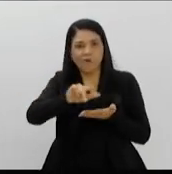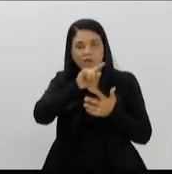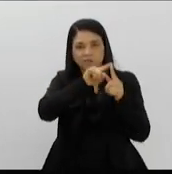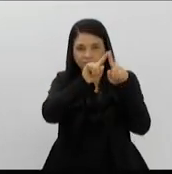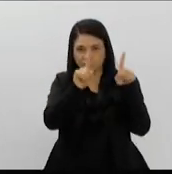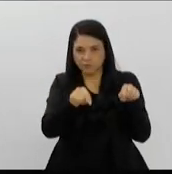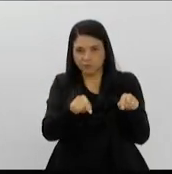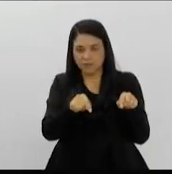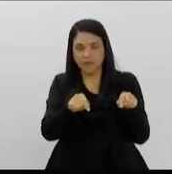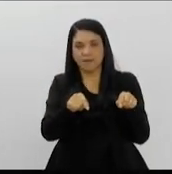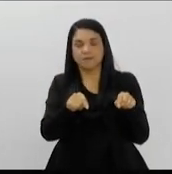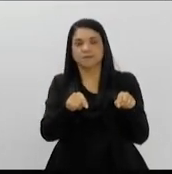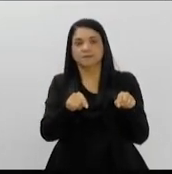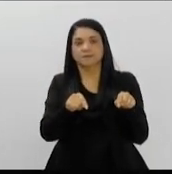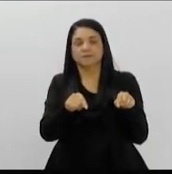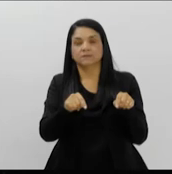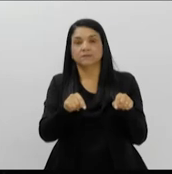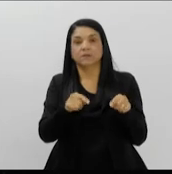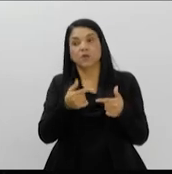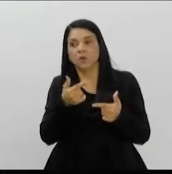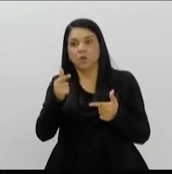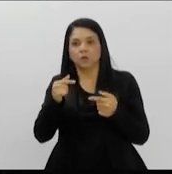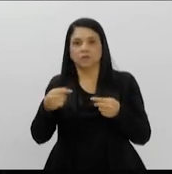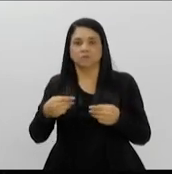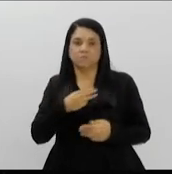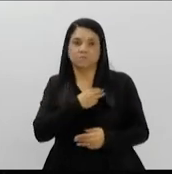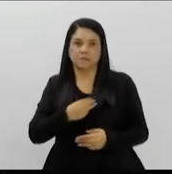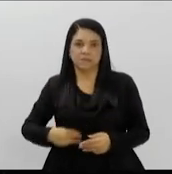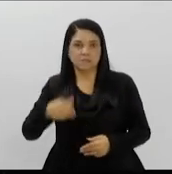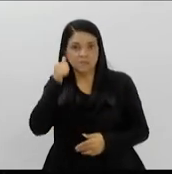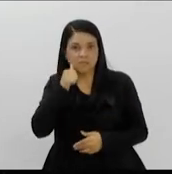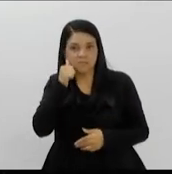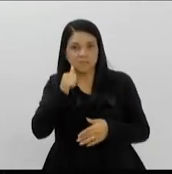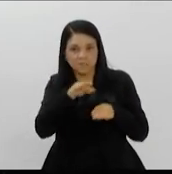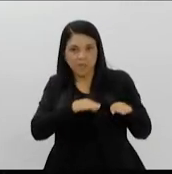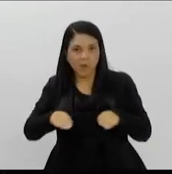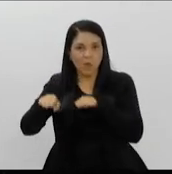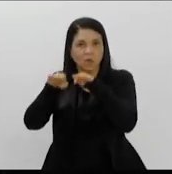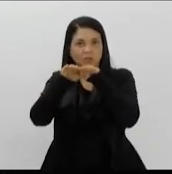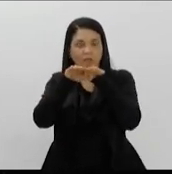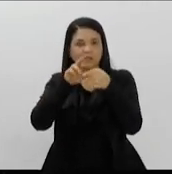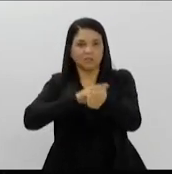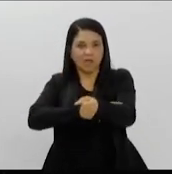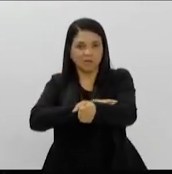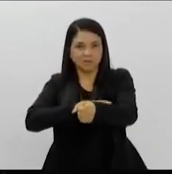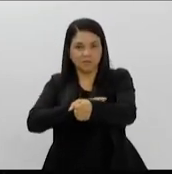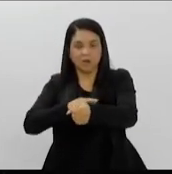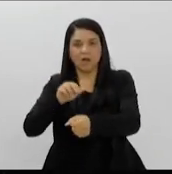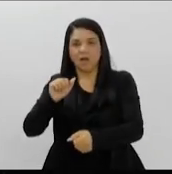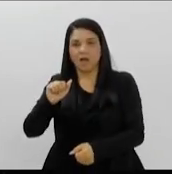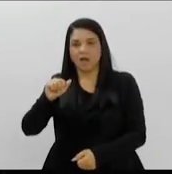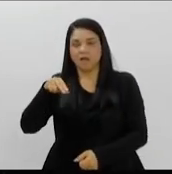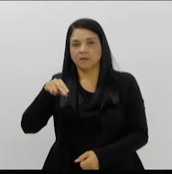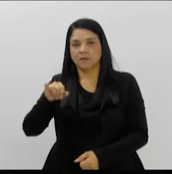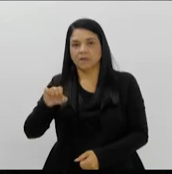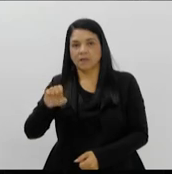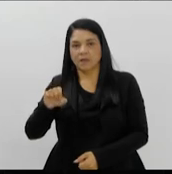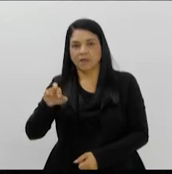também uma outra ministra, essa ministra da Igualdade Racial, a Aniele Franco.